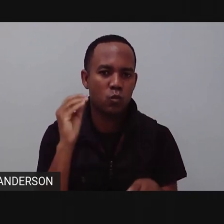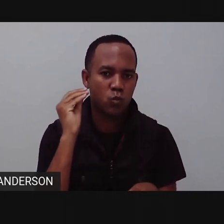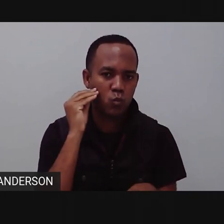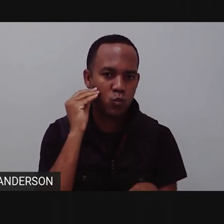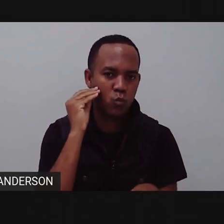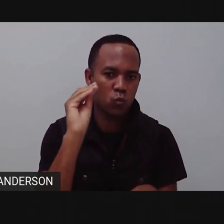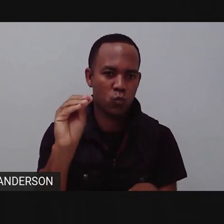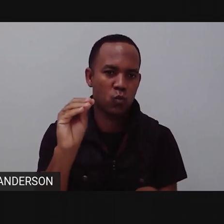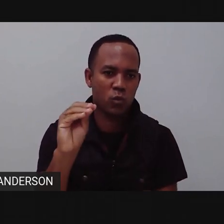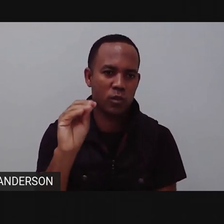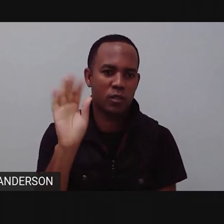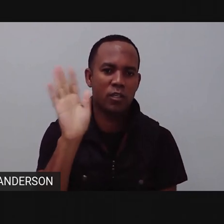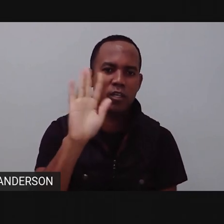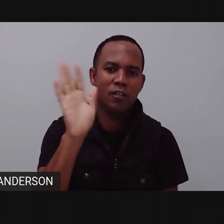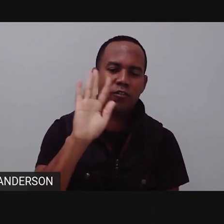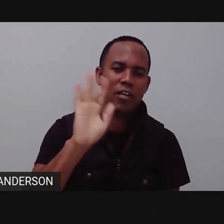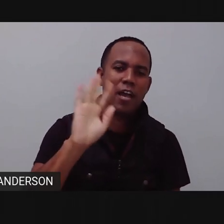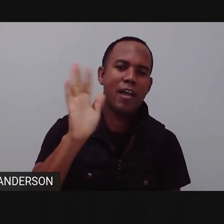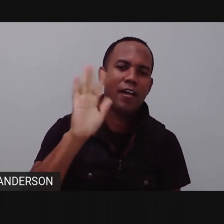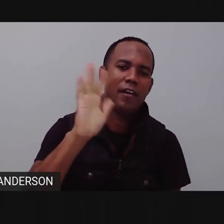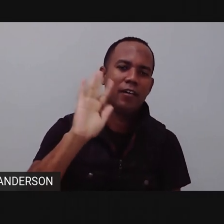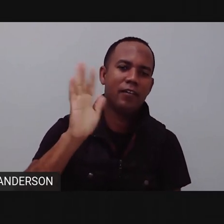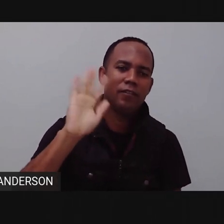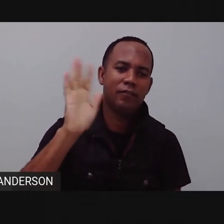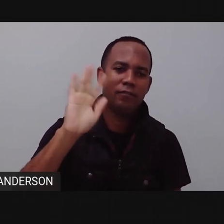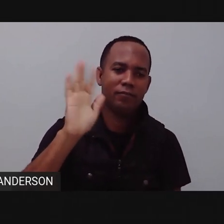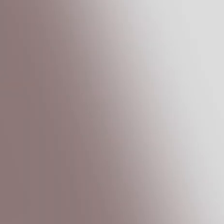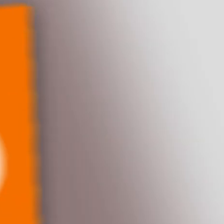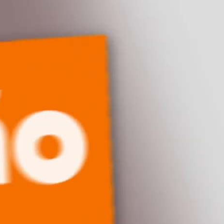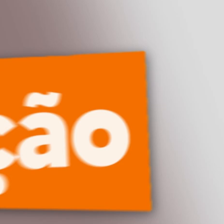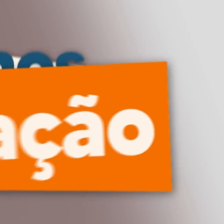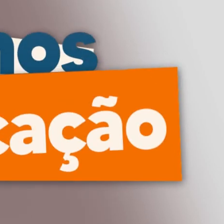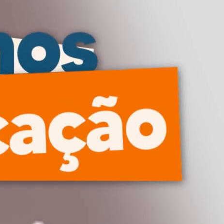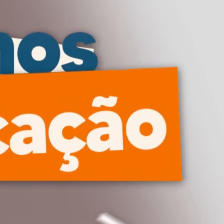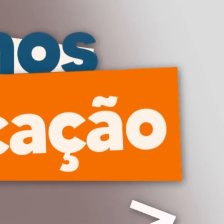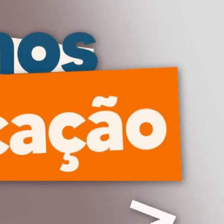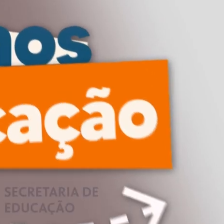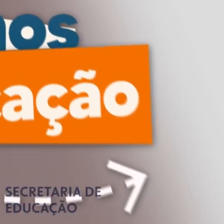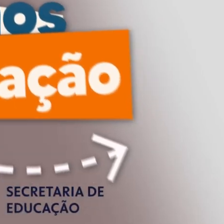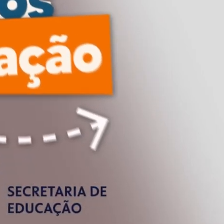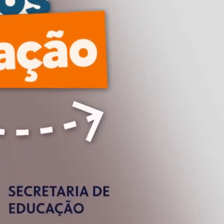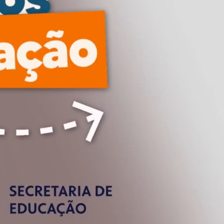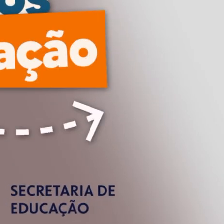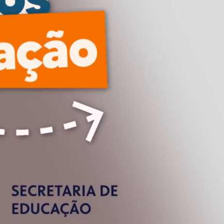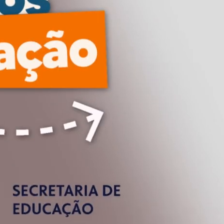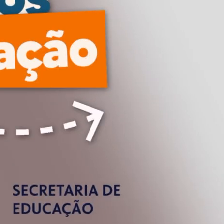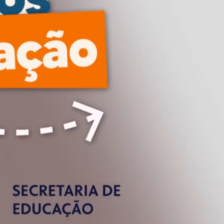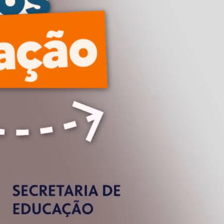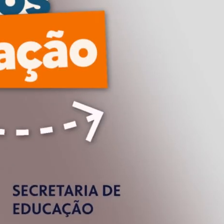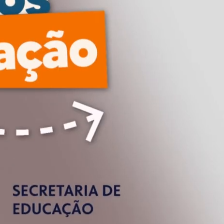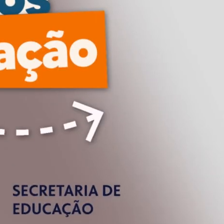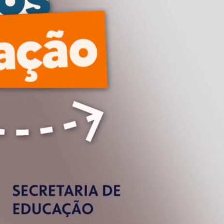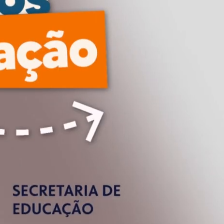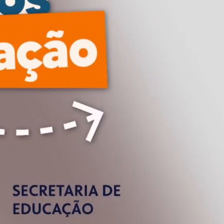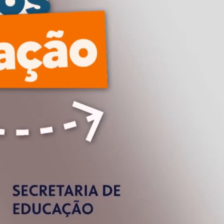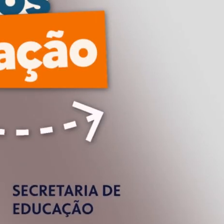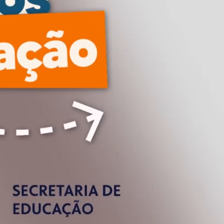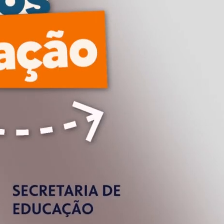Até a nossa próxima aula. Beijos e até a próxima. Tchau. Tchau. Tchau. Tchau.